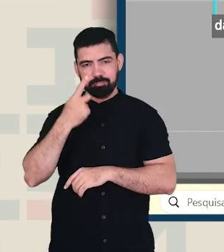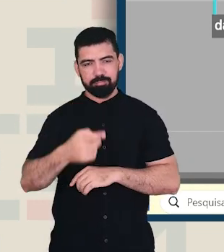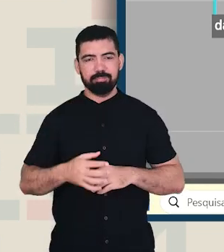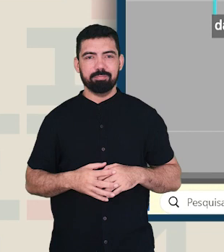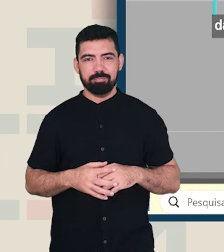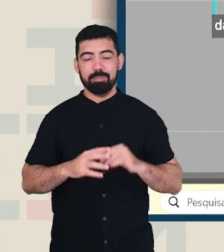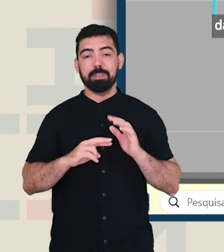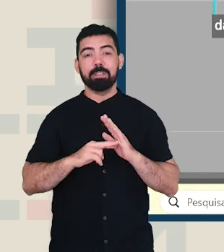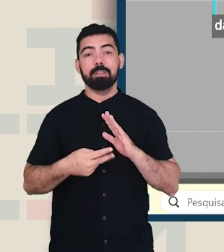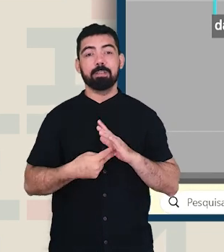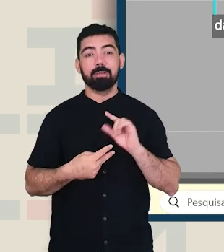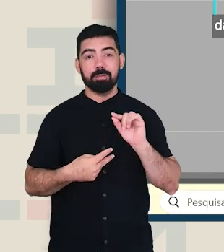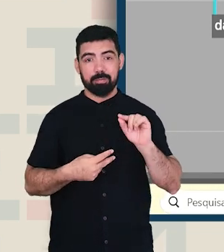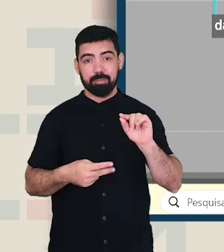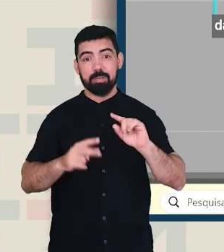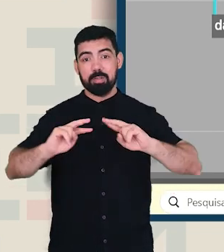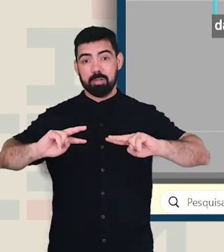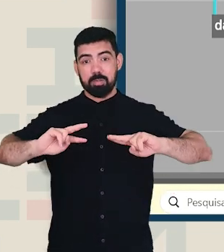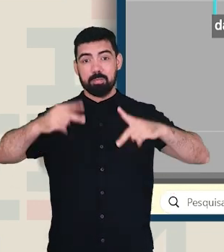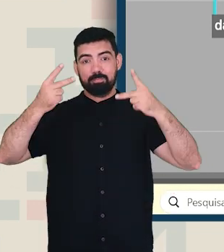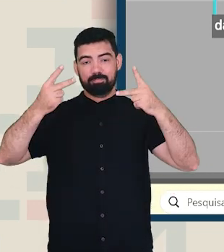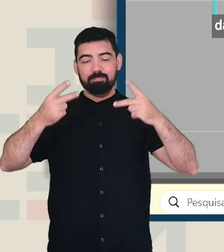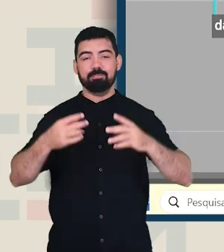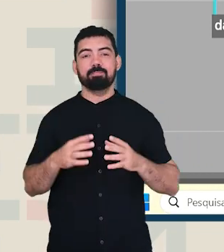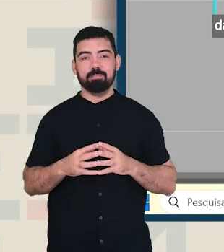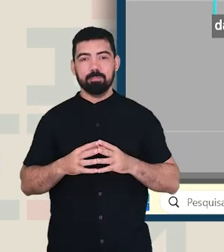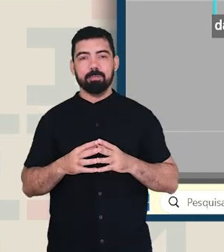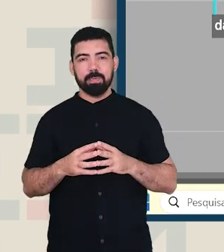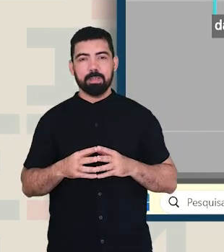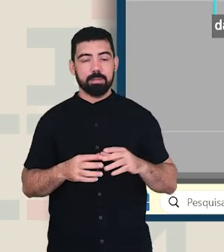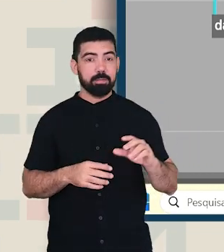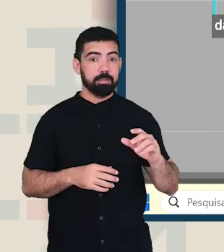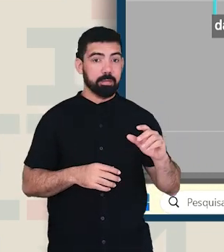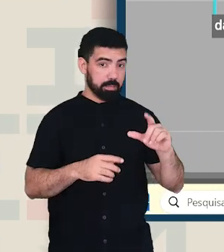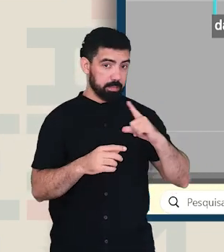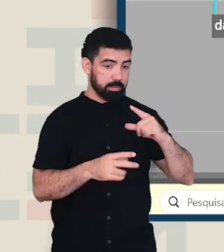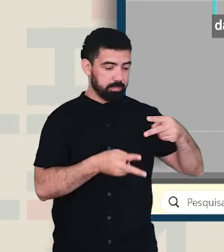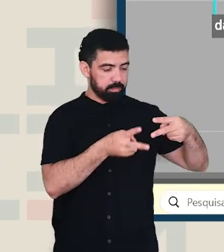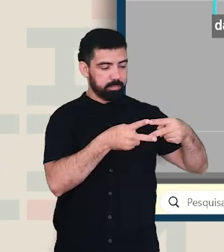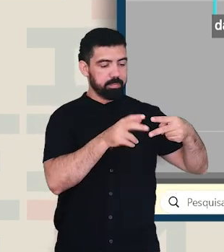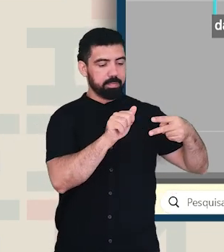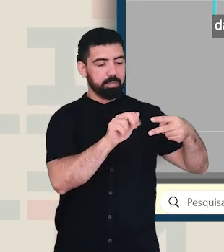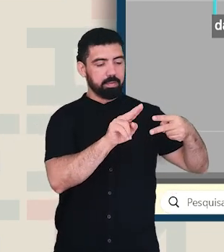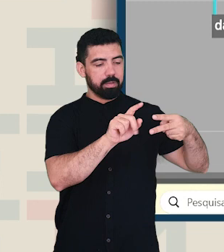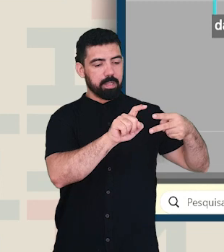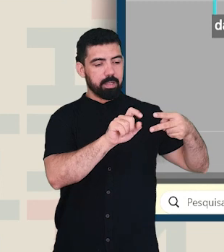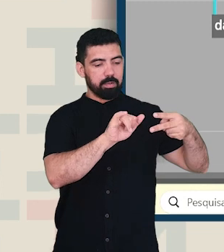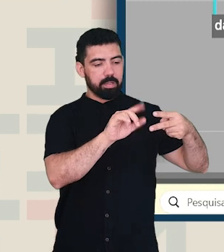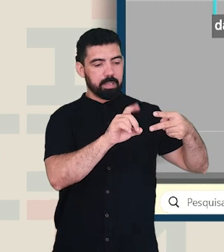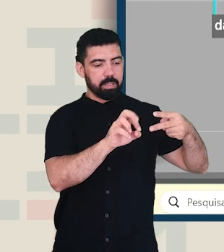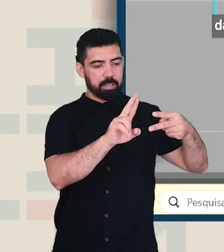eu estou multiplicando os dois osciladores.